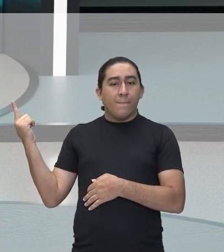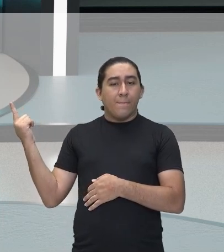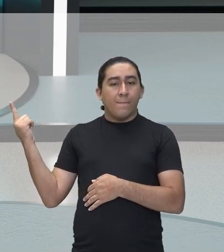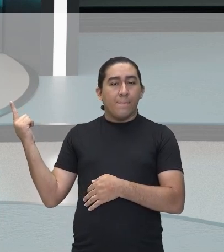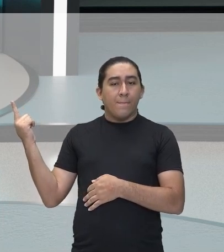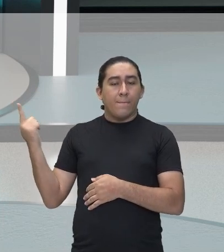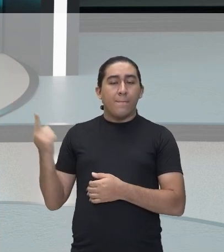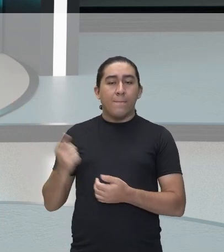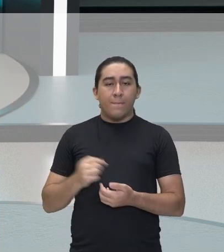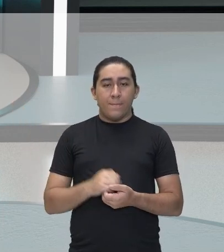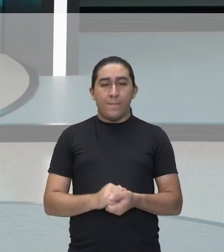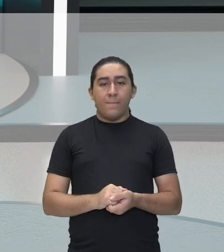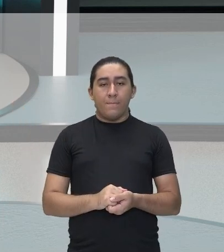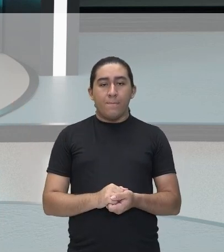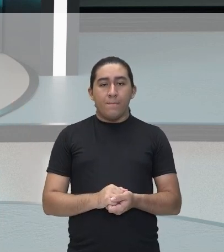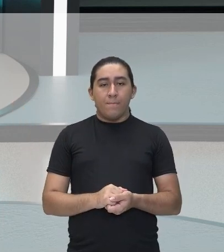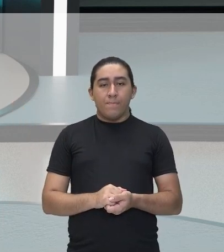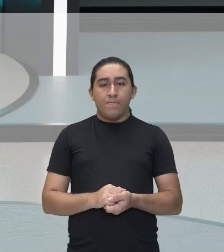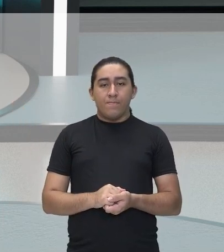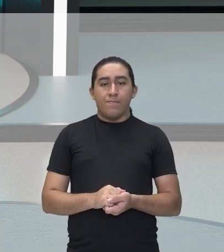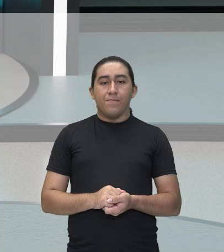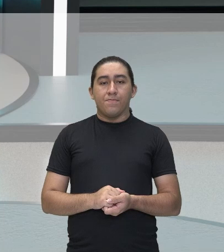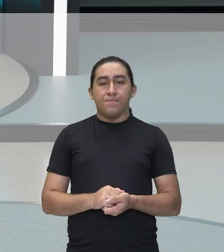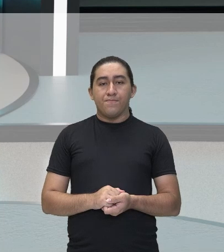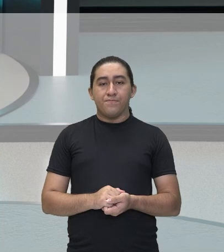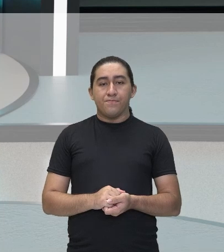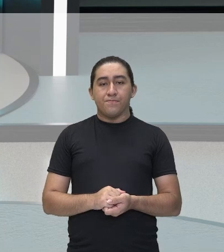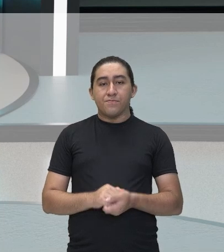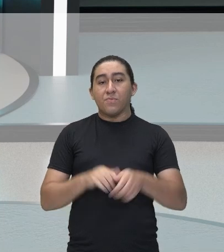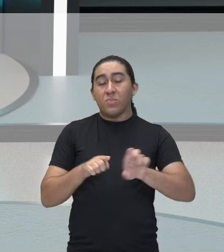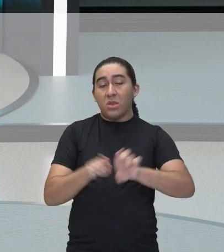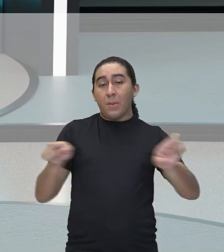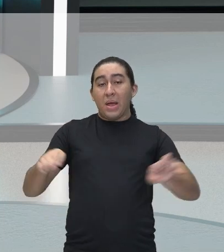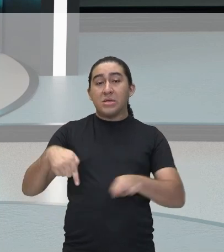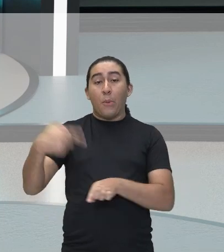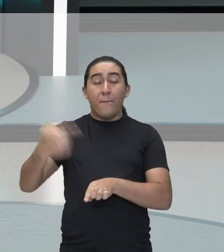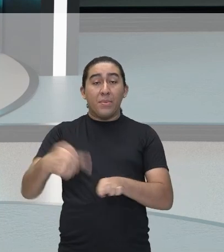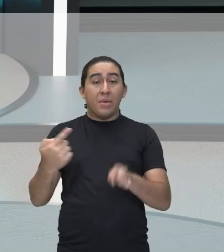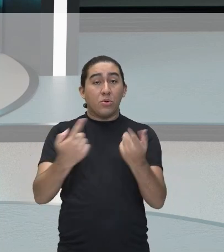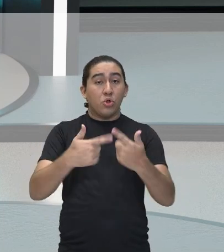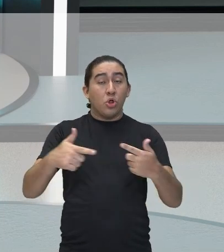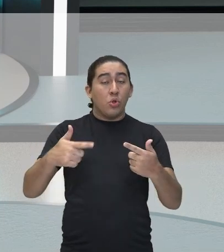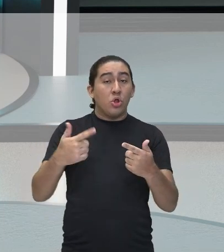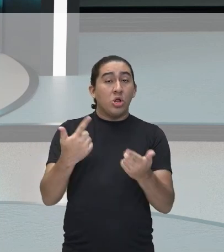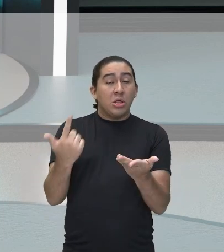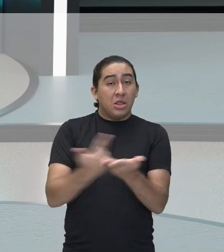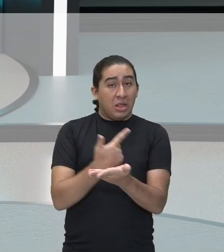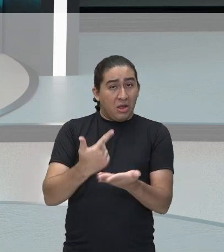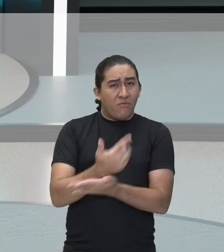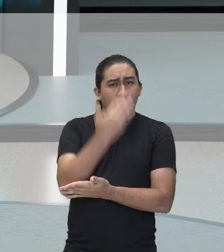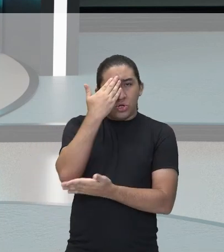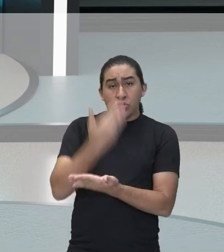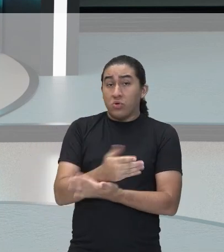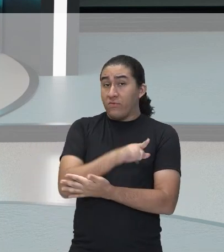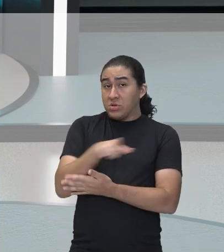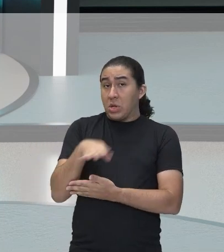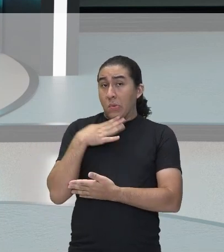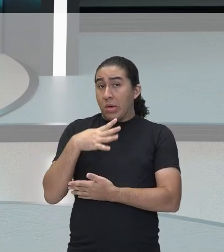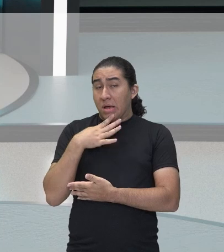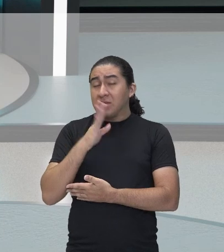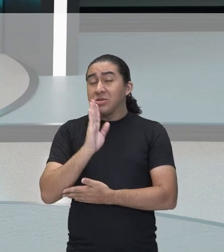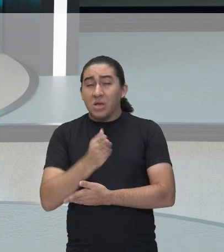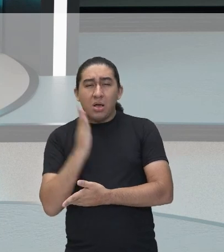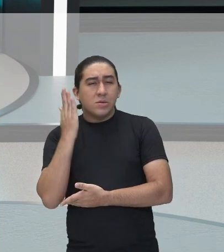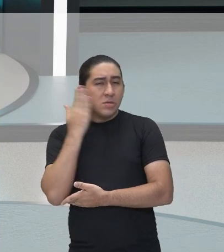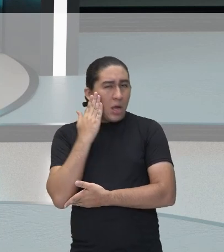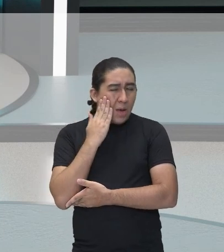Freentão e últimos contos. Mas essa Canção do Exílio, tenho certeza que vocês conhecem, gente, já